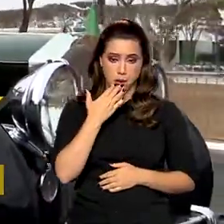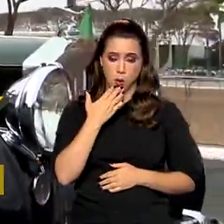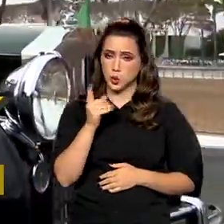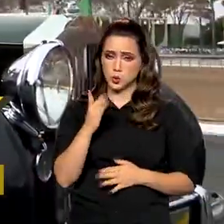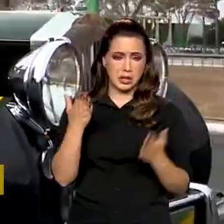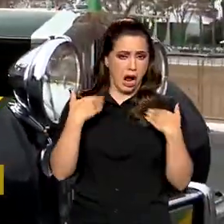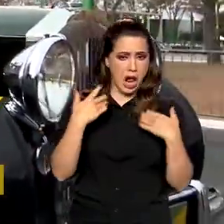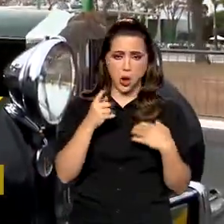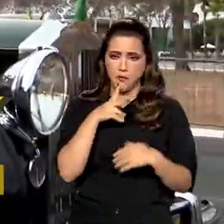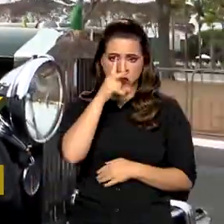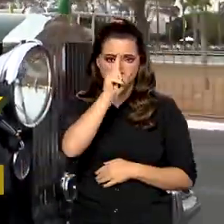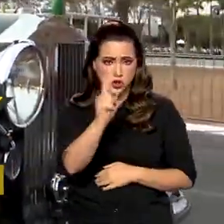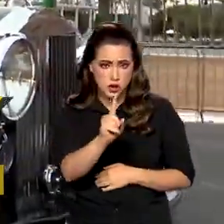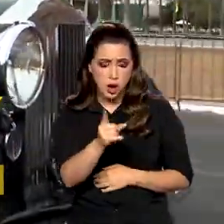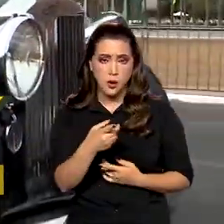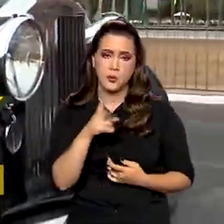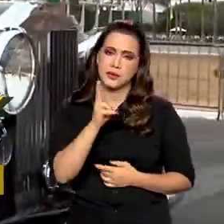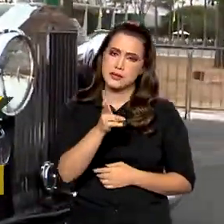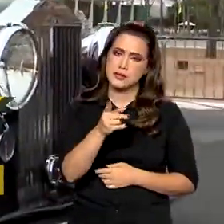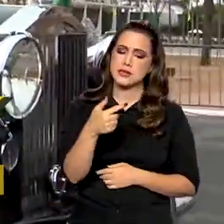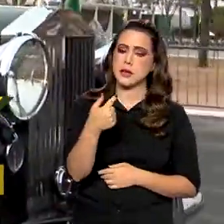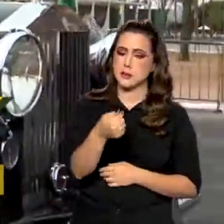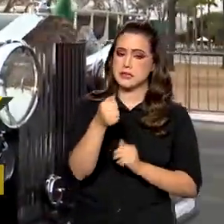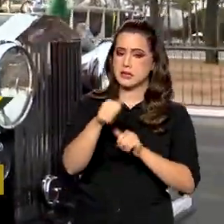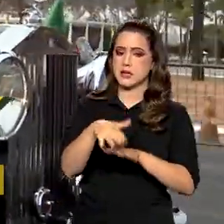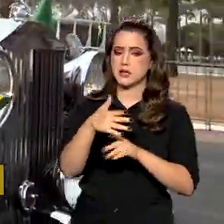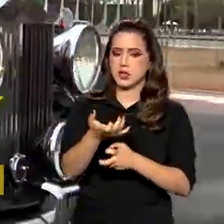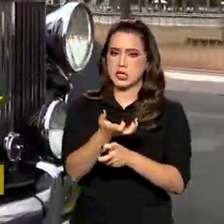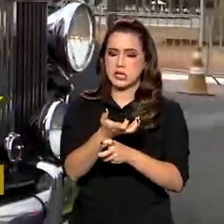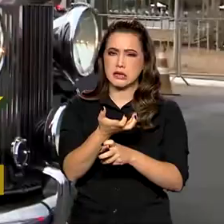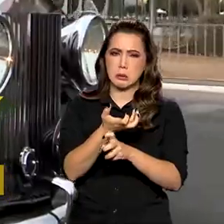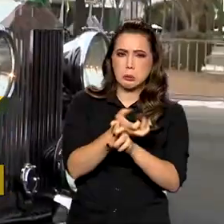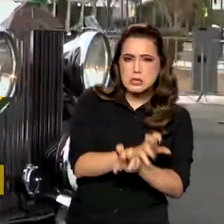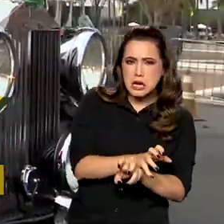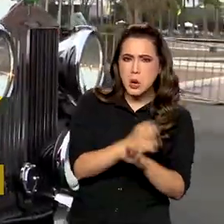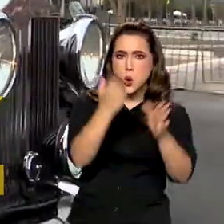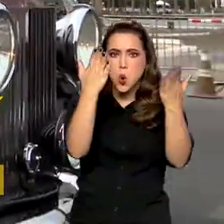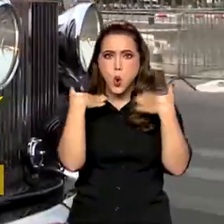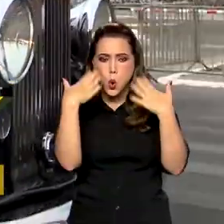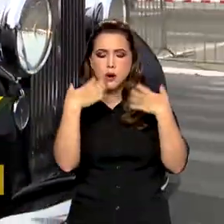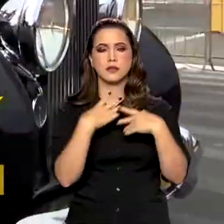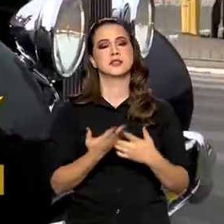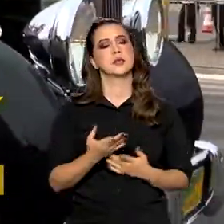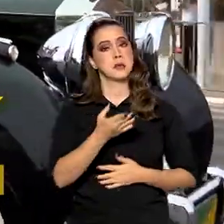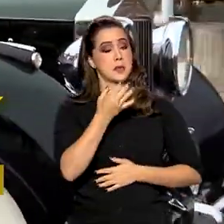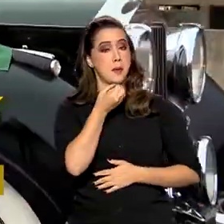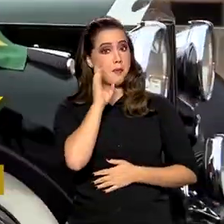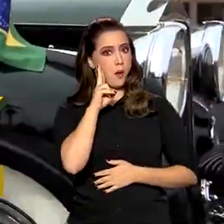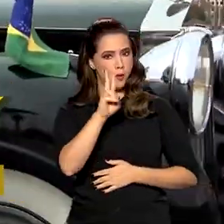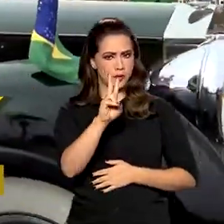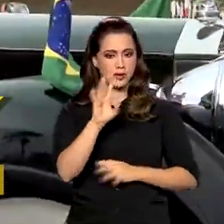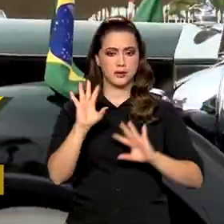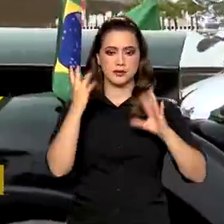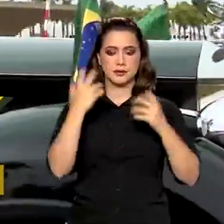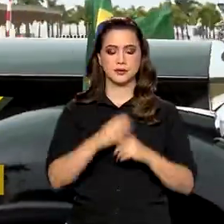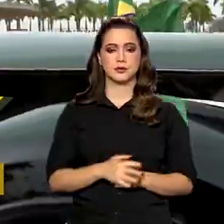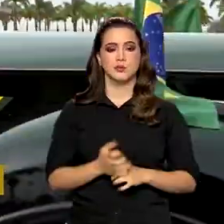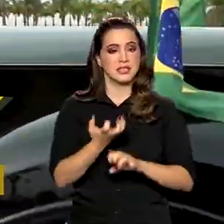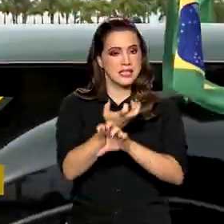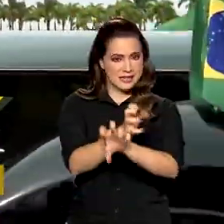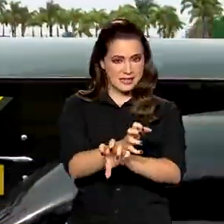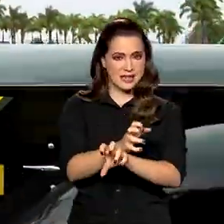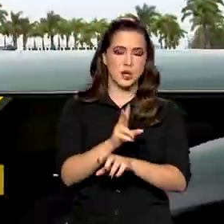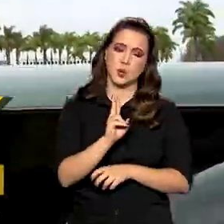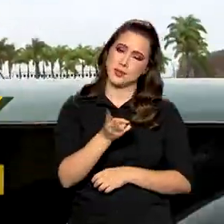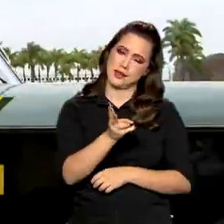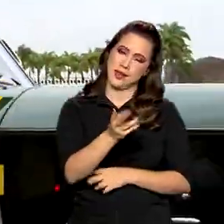o 7 de setembro é seco, quente, e hoje está um dia nublado, tá legal para quem vem acompanhar, né? Seco segue, né? Seco segue.